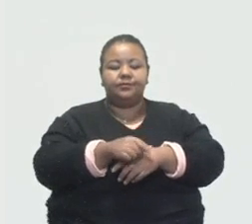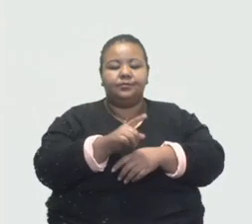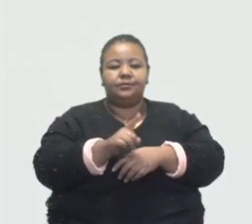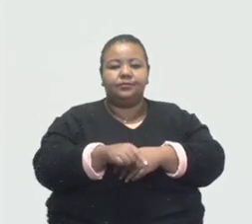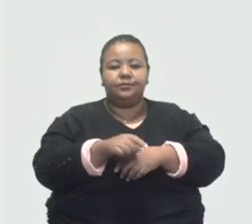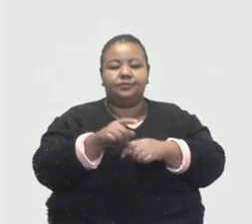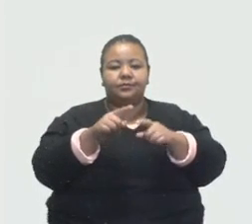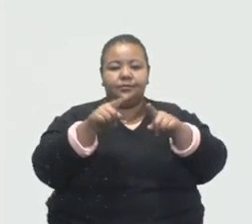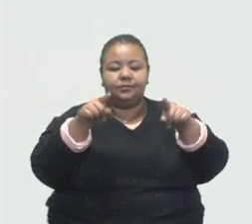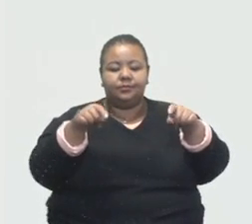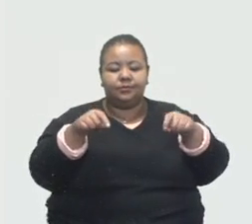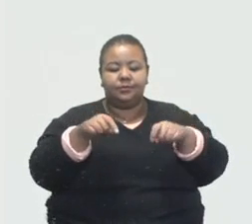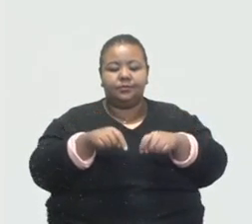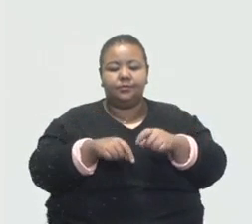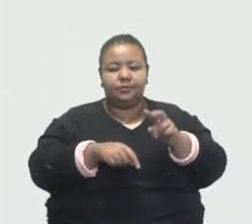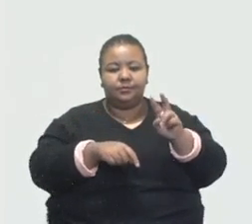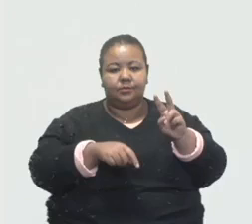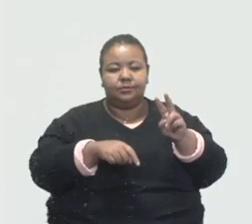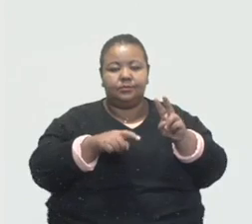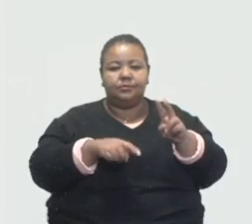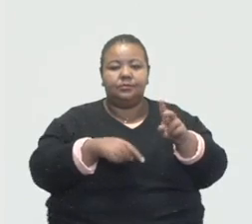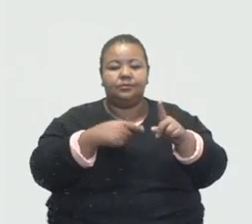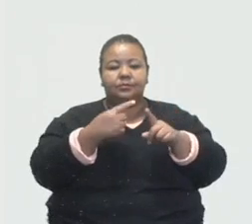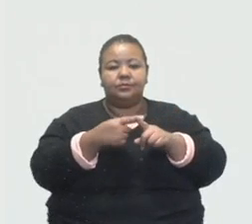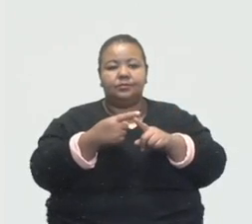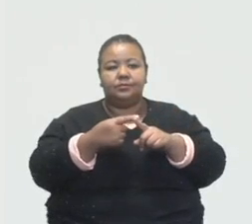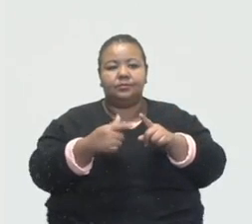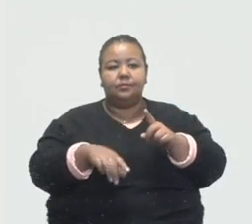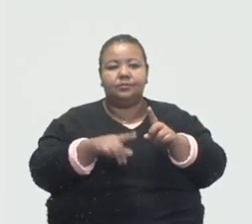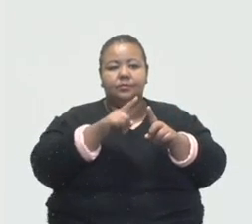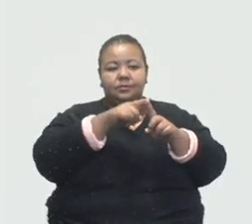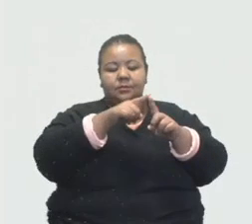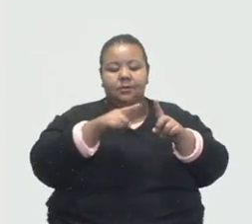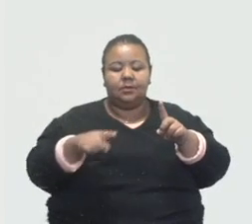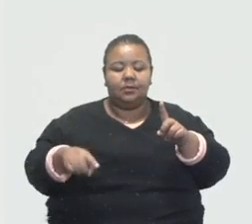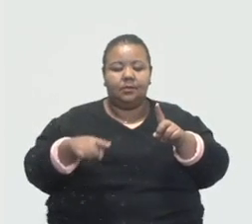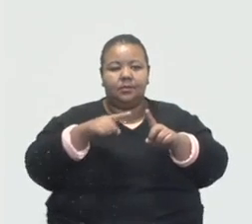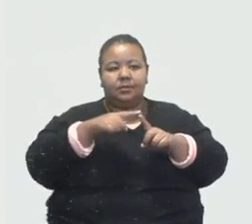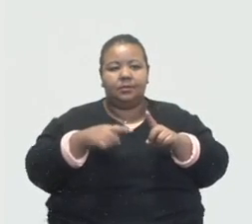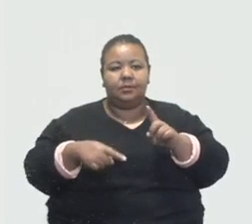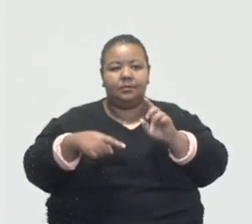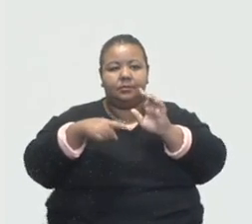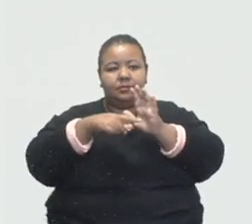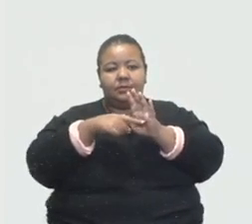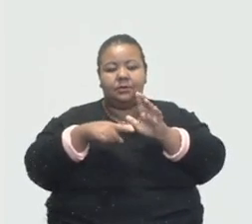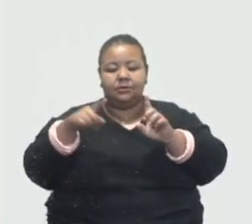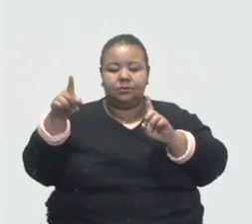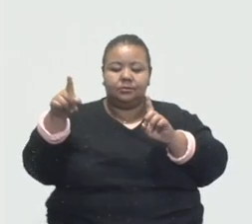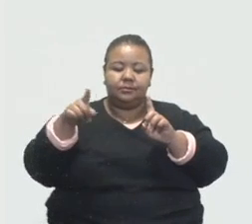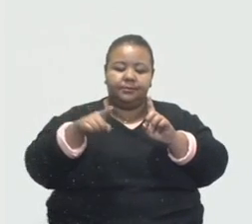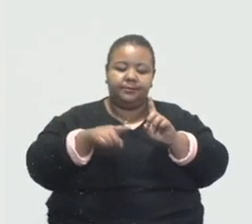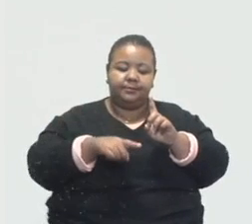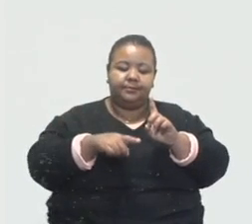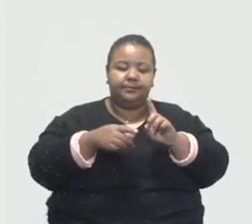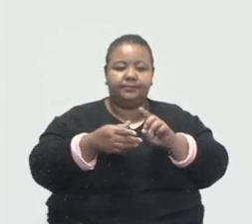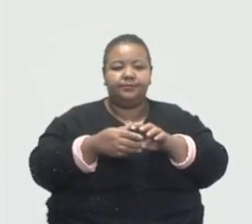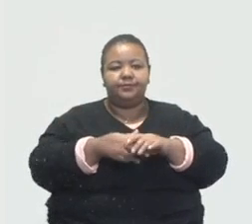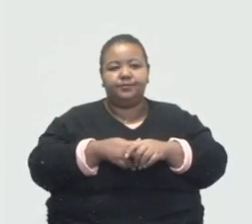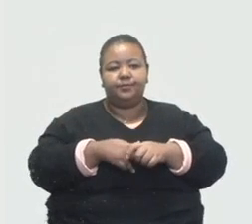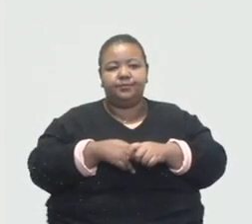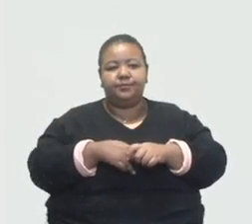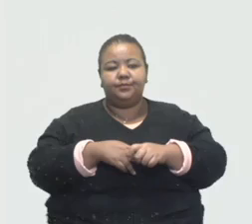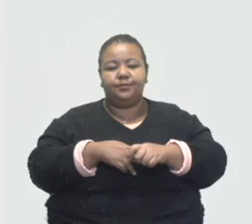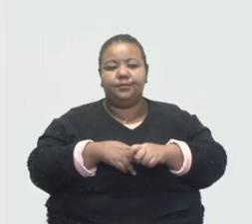é uma matriz de ordem 2, é só multiplicar a diagonal principal menos diagonal secundária.